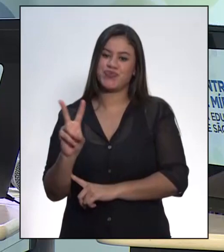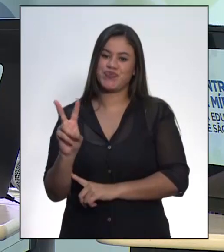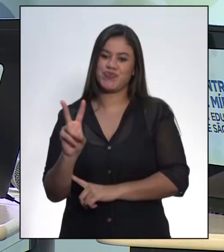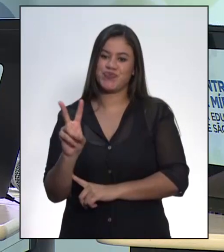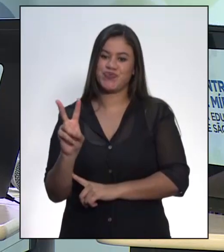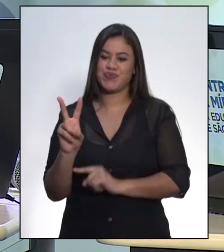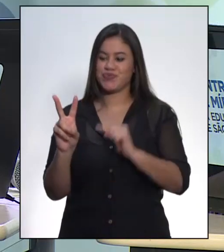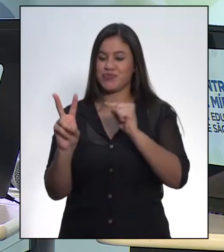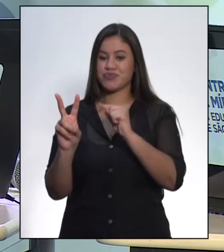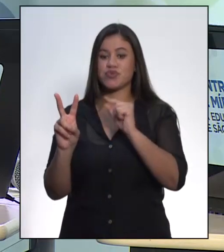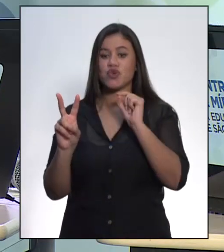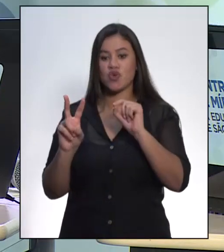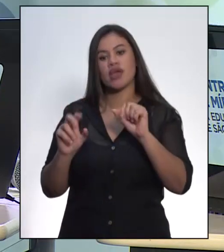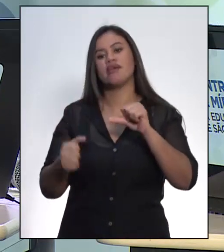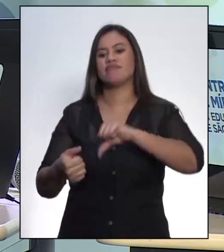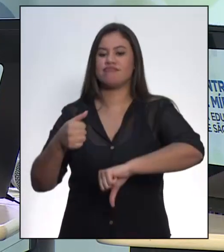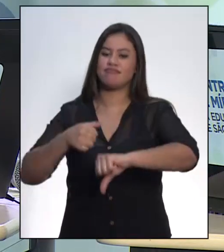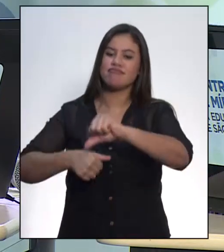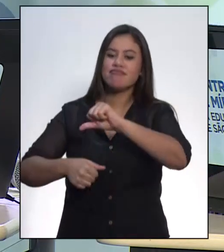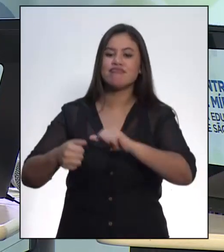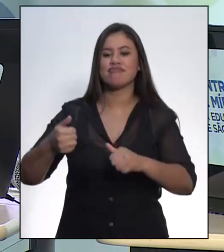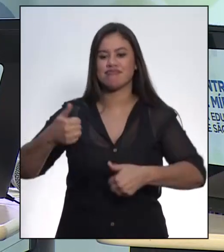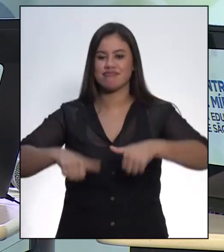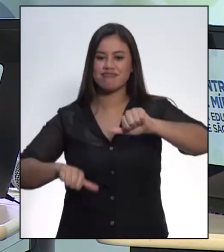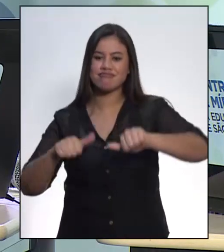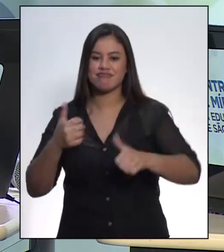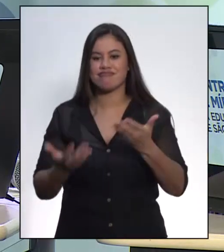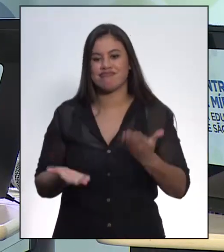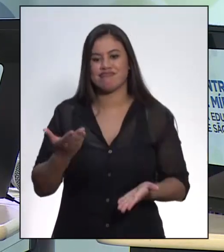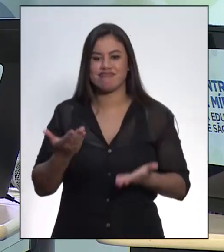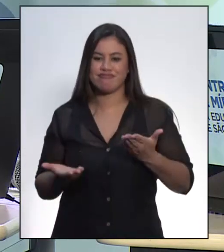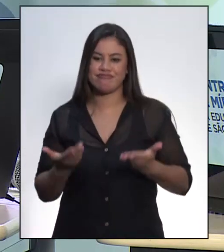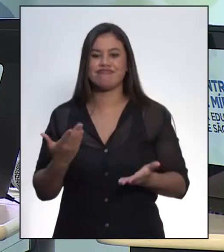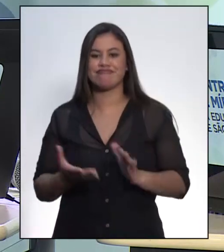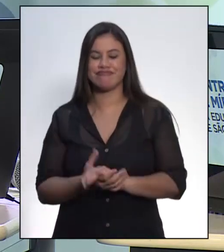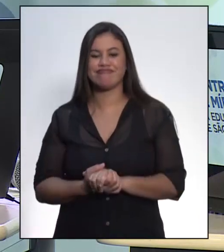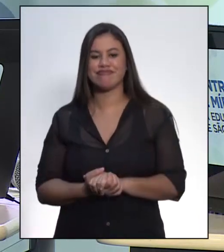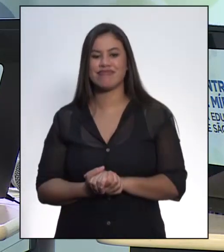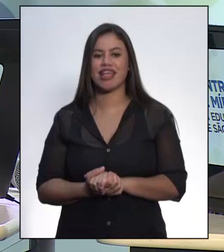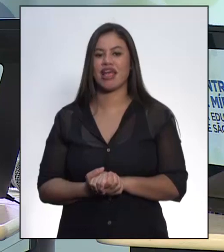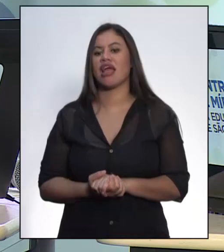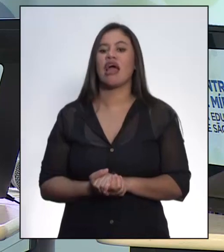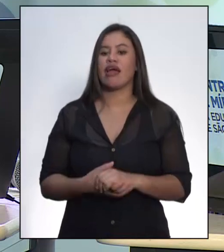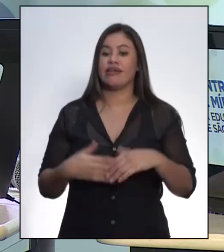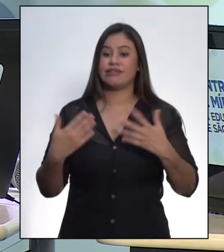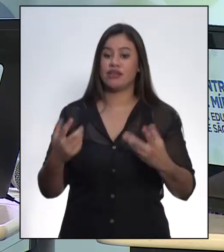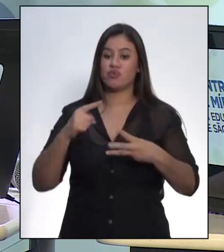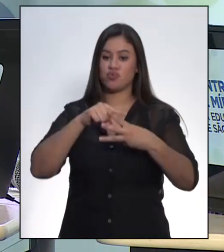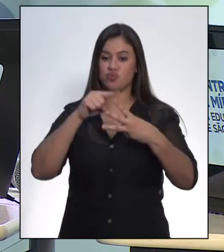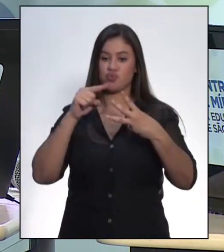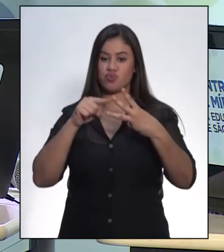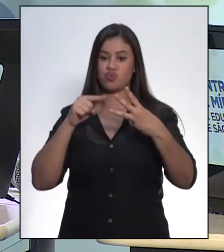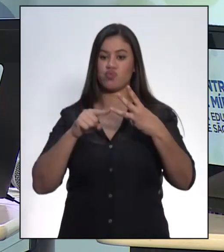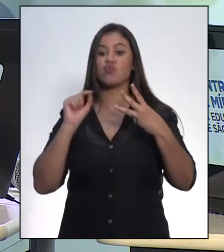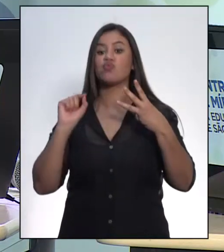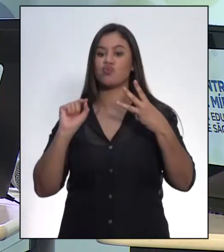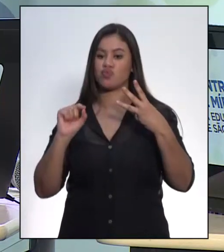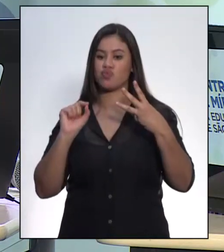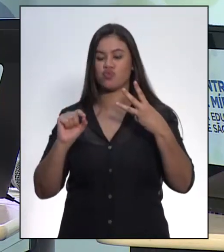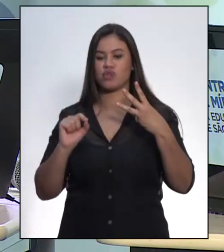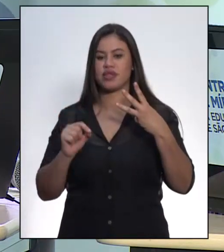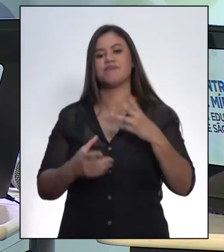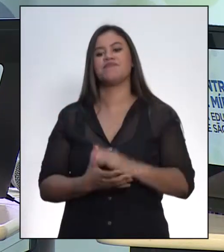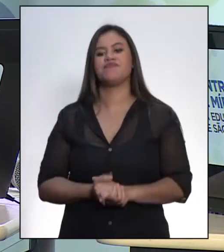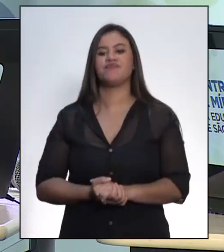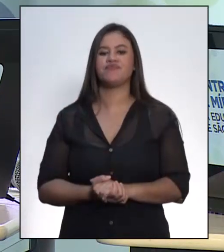também altera o equilíbrio químico. Então, para a gente ver aí, pessoal, quais são os 3 fatores que irão alterar o nosso